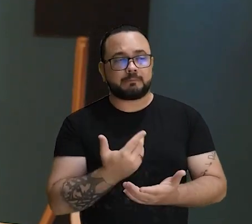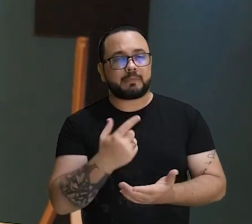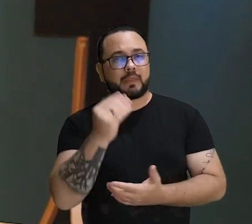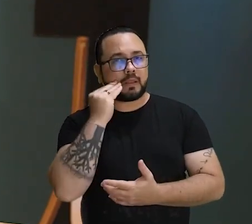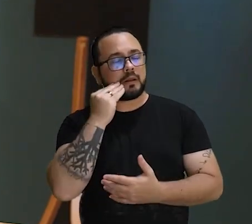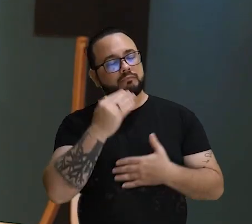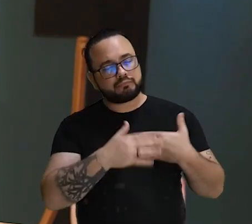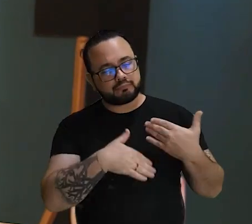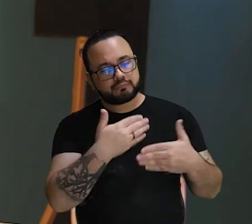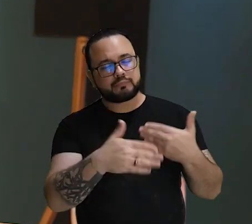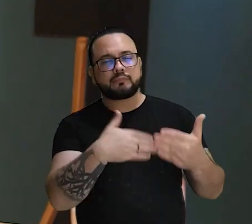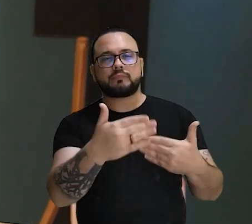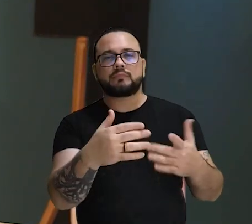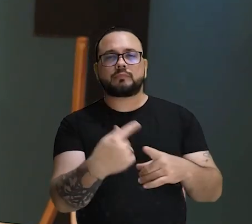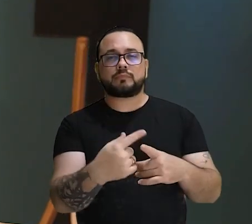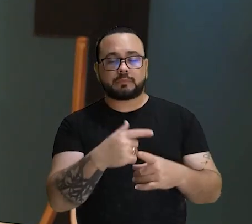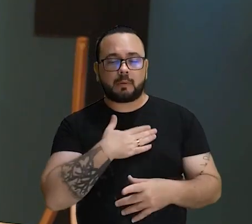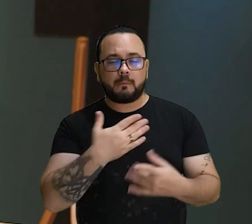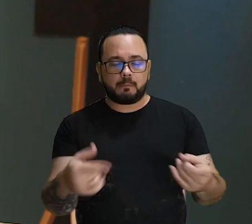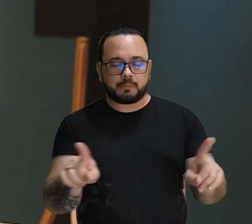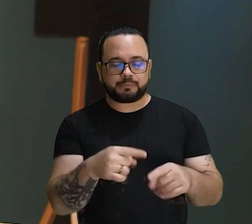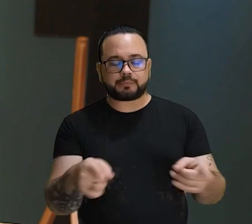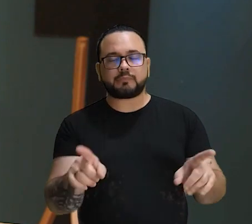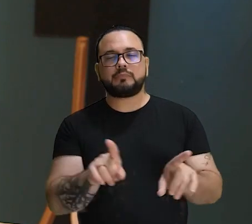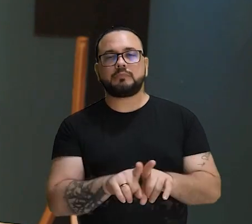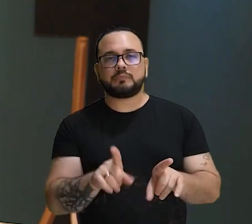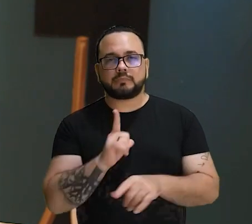construir camadas a partir disso, que eu acho que meu som tem muito